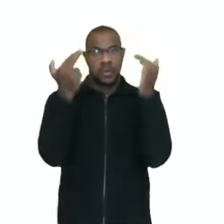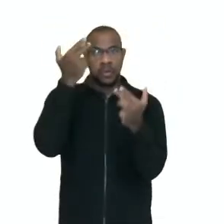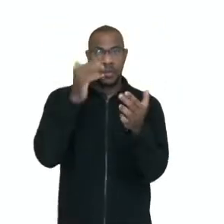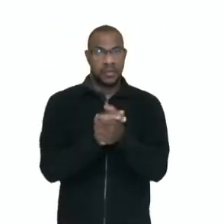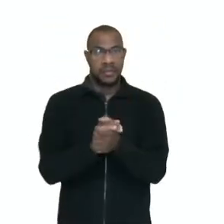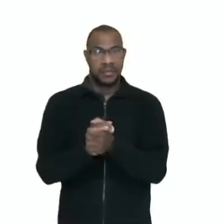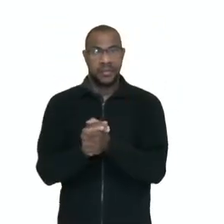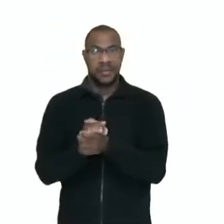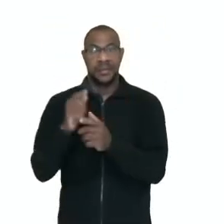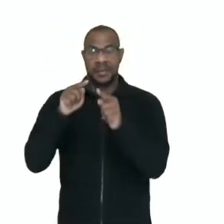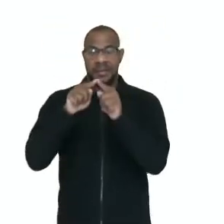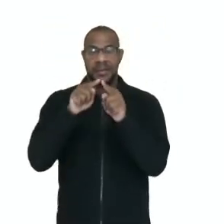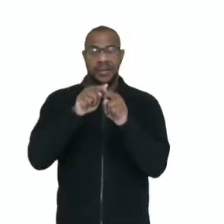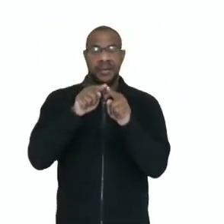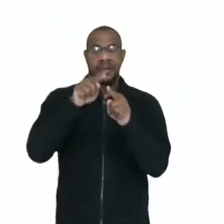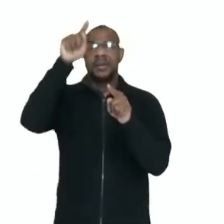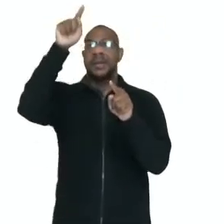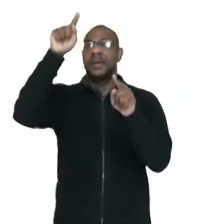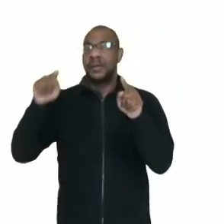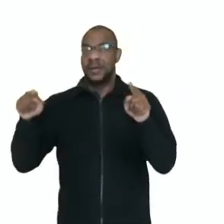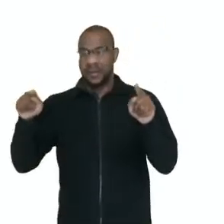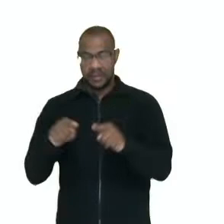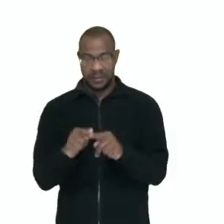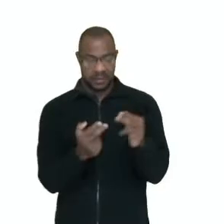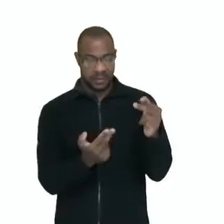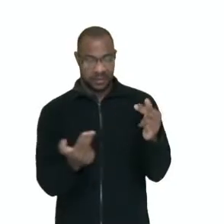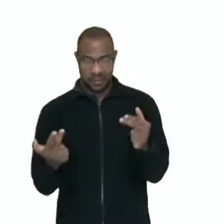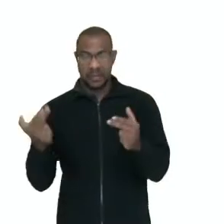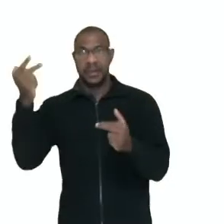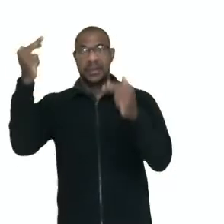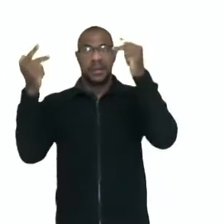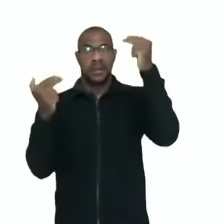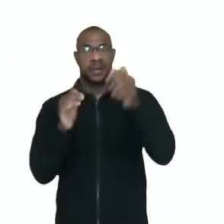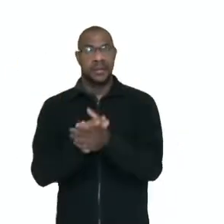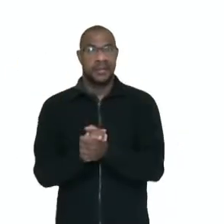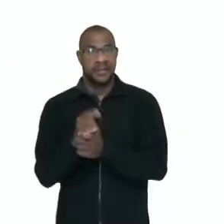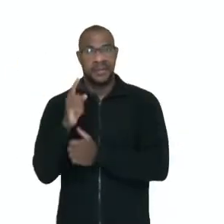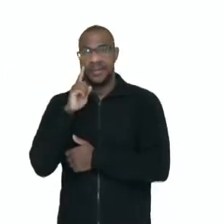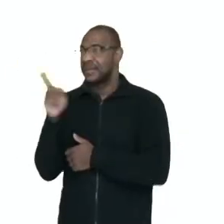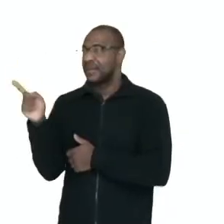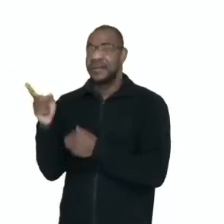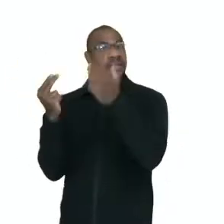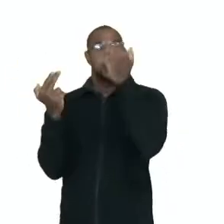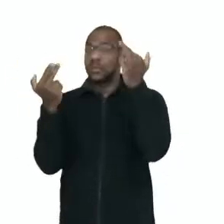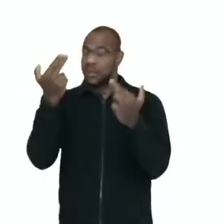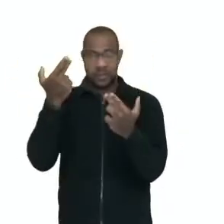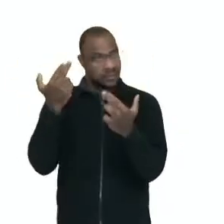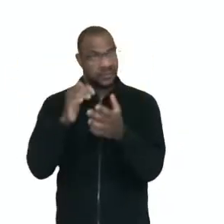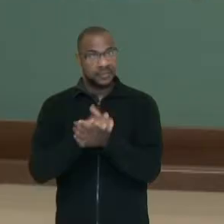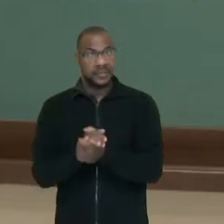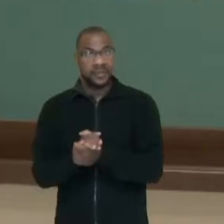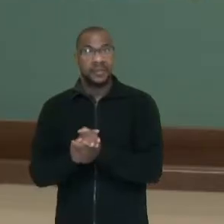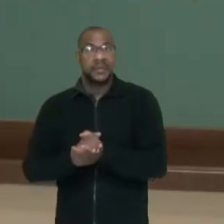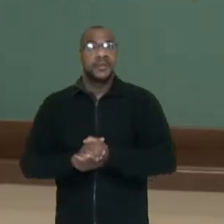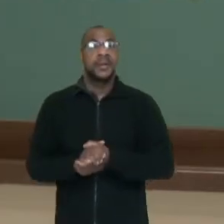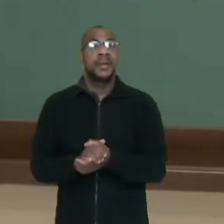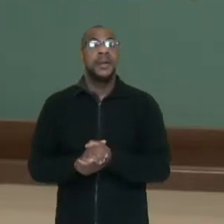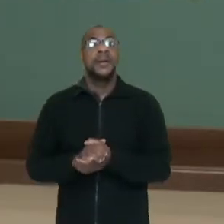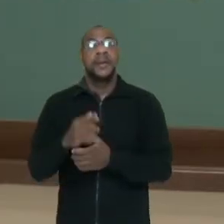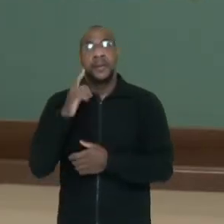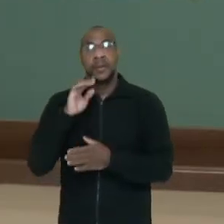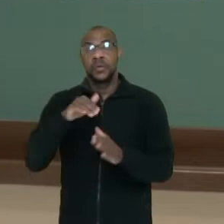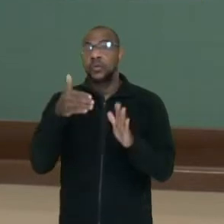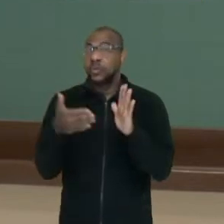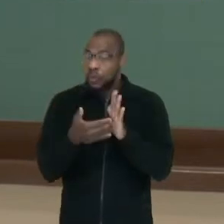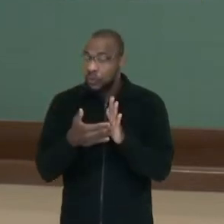90. O hexágono tem seis lados, todos os ângulos internos medem 120. Então, olha lá, ó,